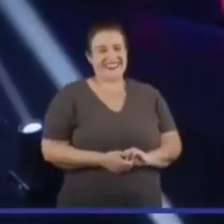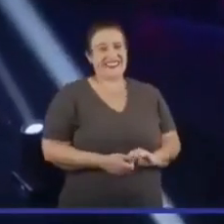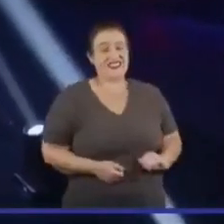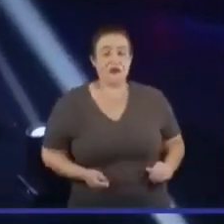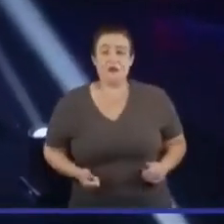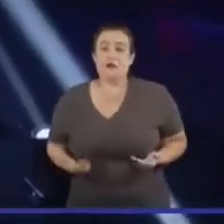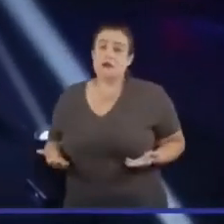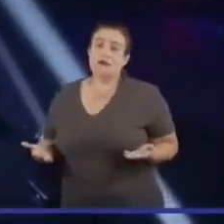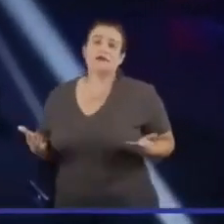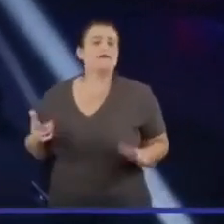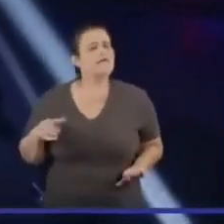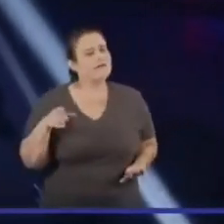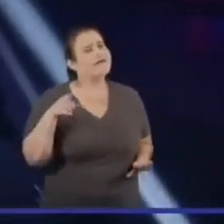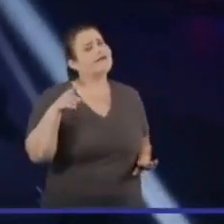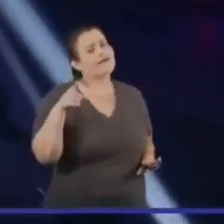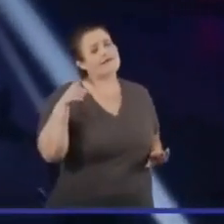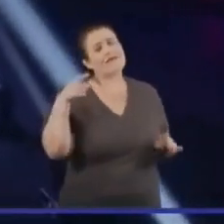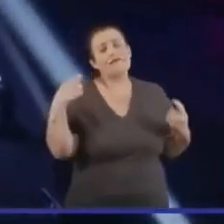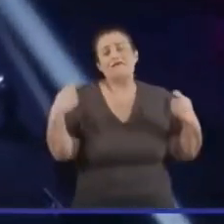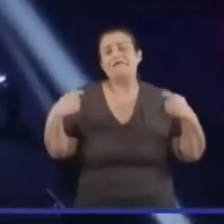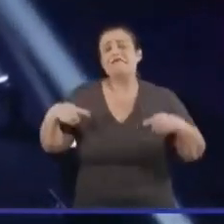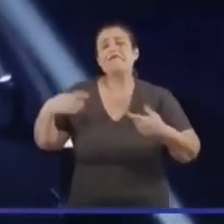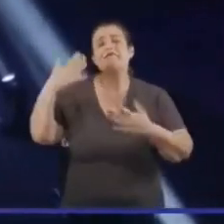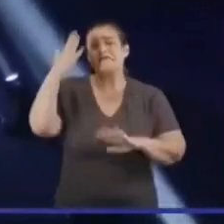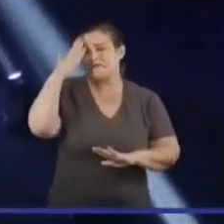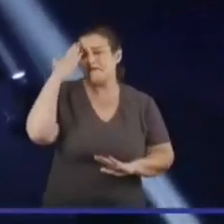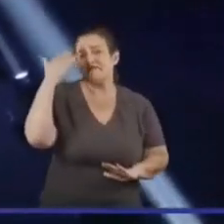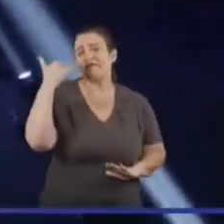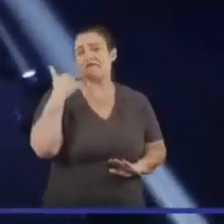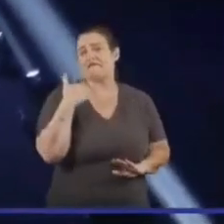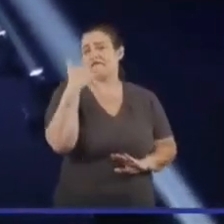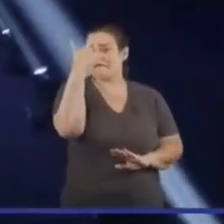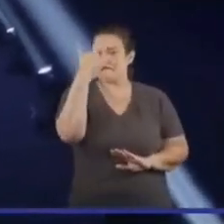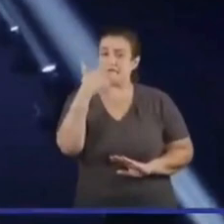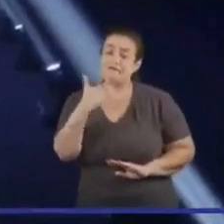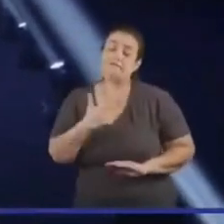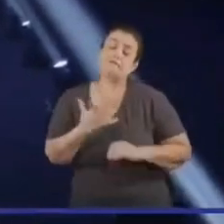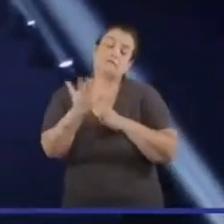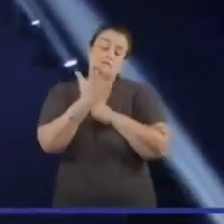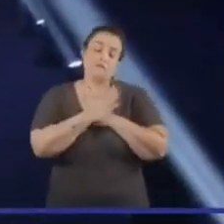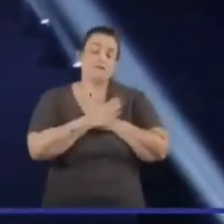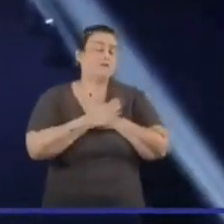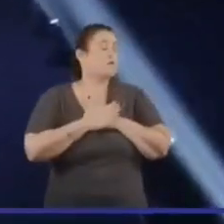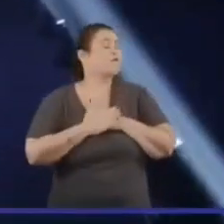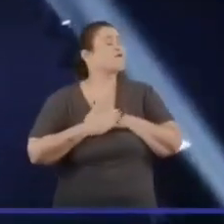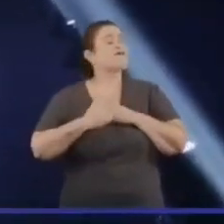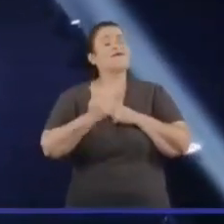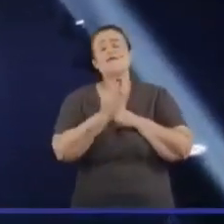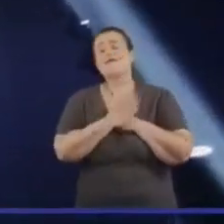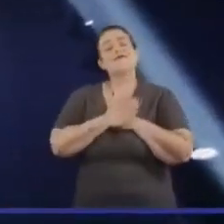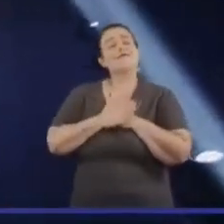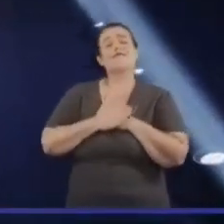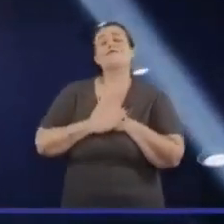Ah, se tu soubesses como sou tão carinhoso e muito, muito que te quero.